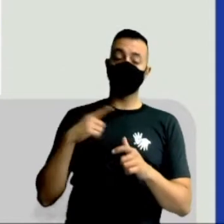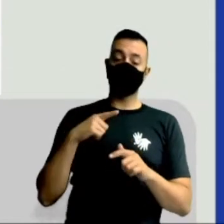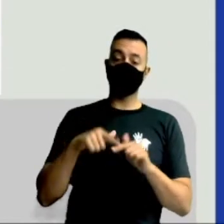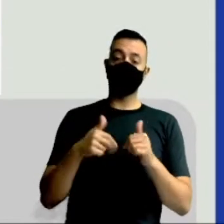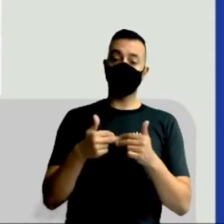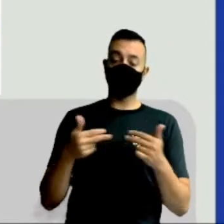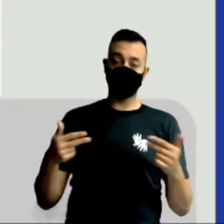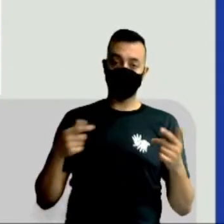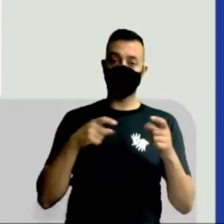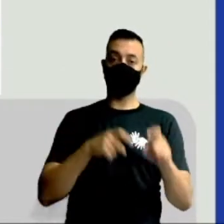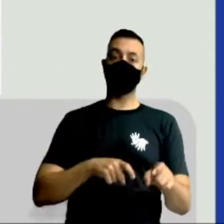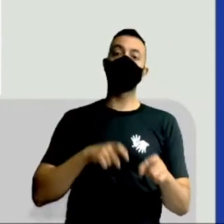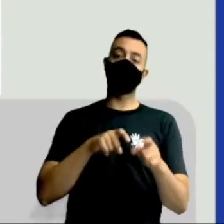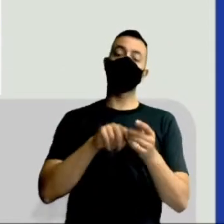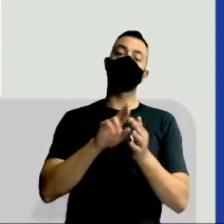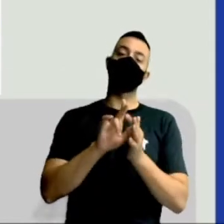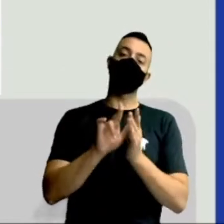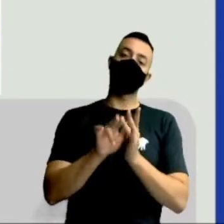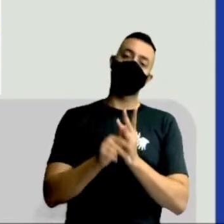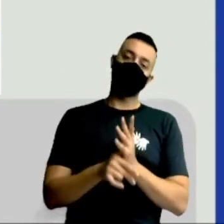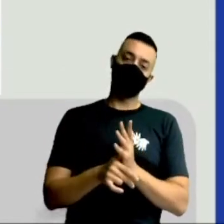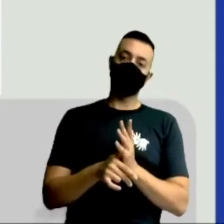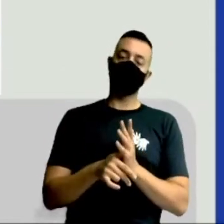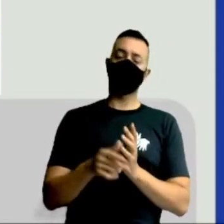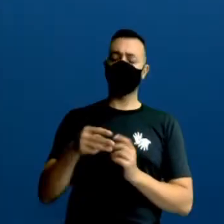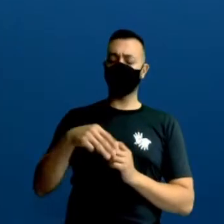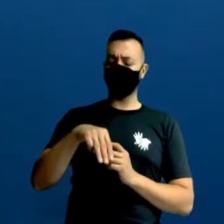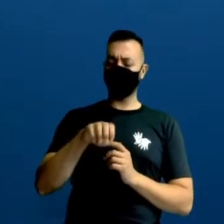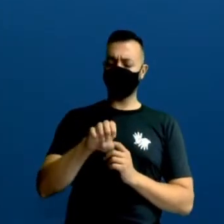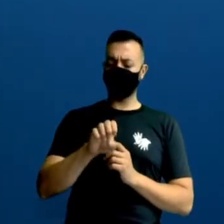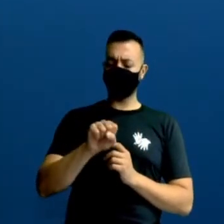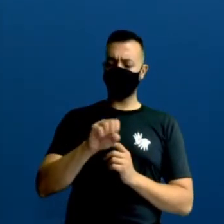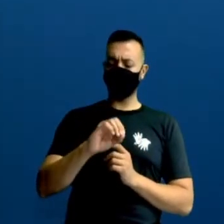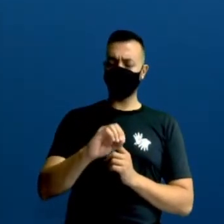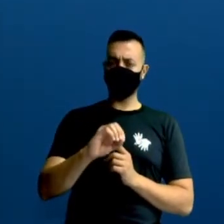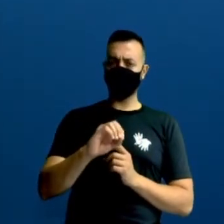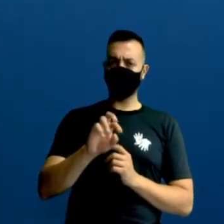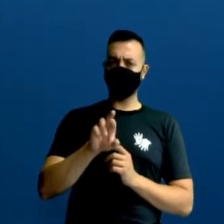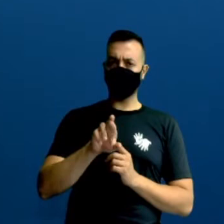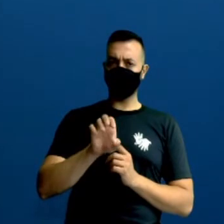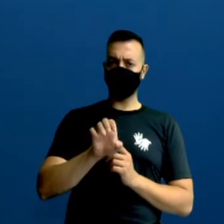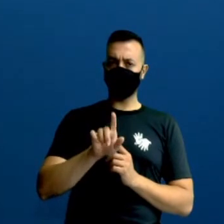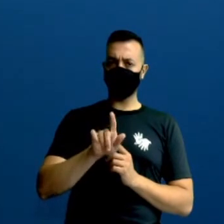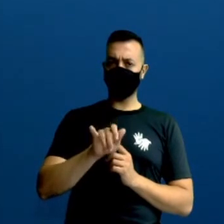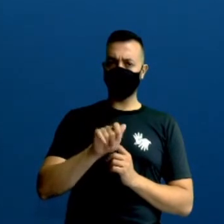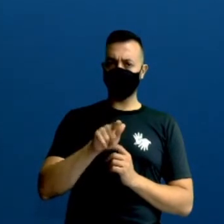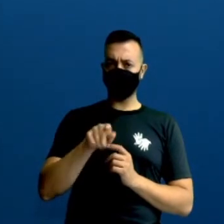produtos agrícolas diversificados. Mesorregião? O